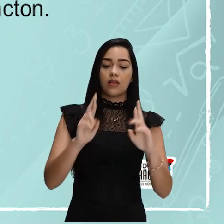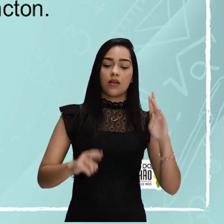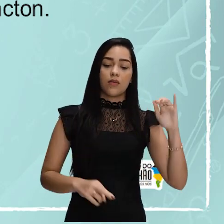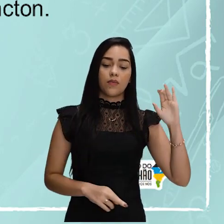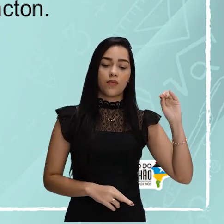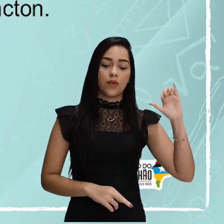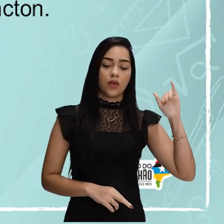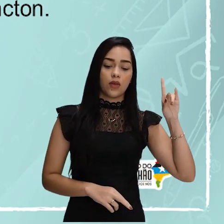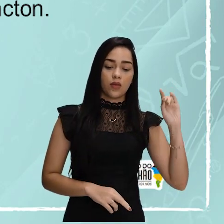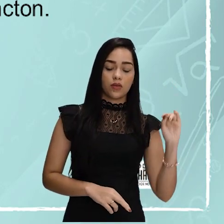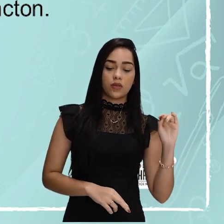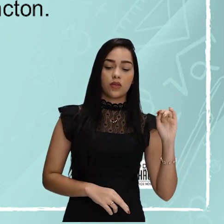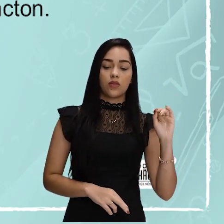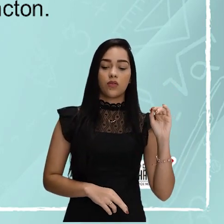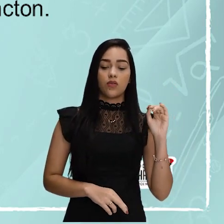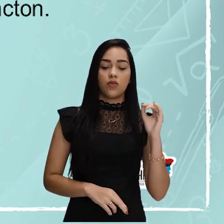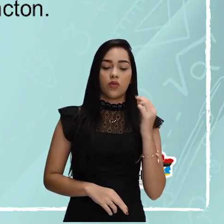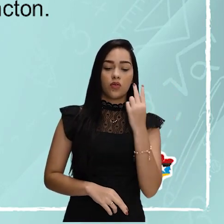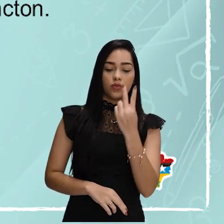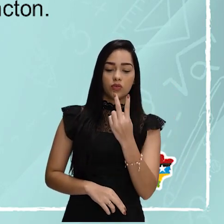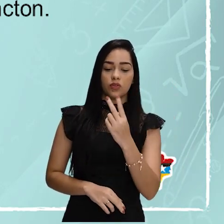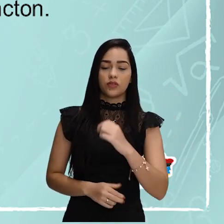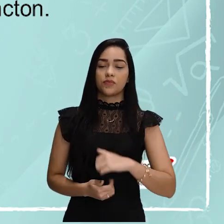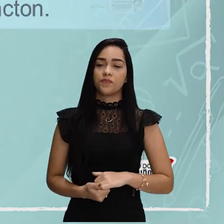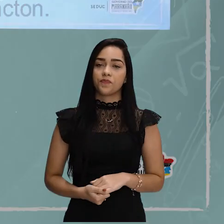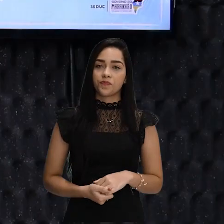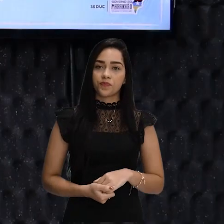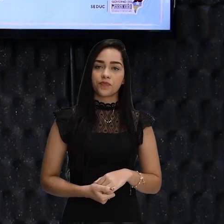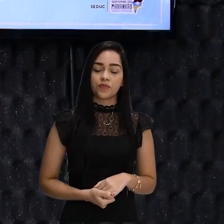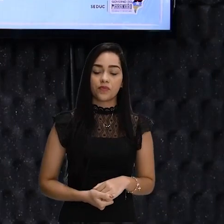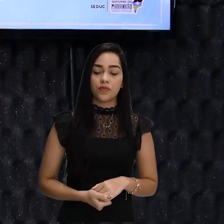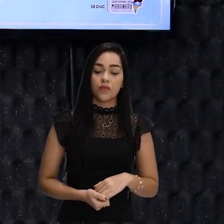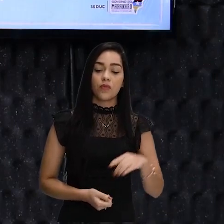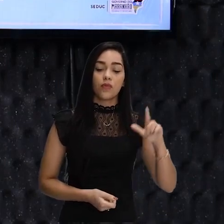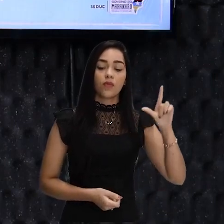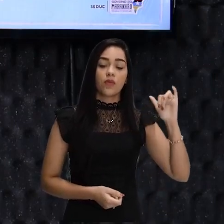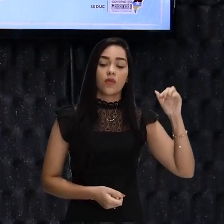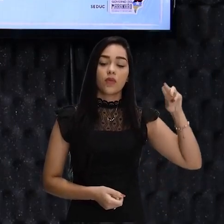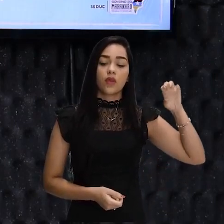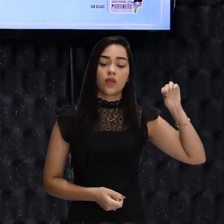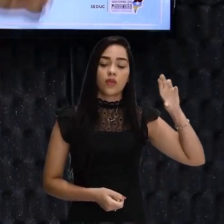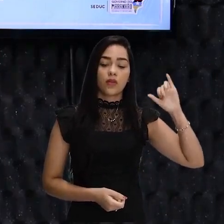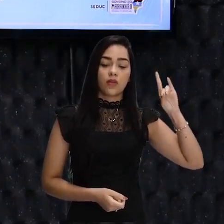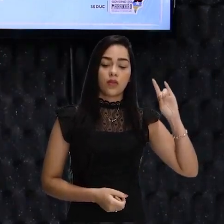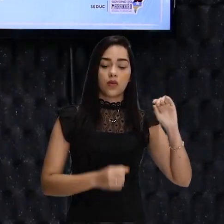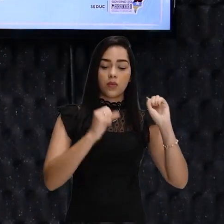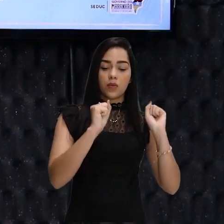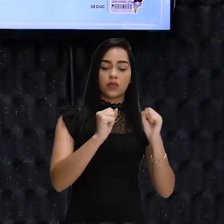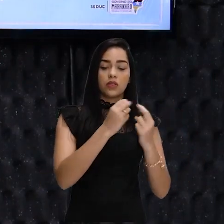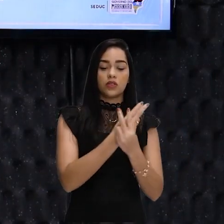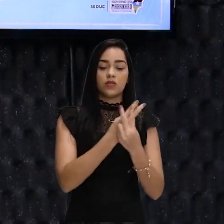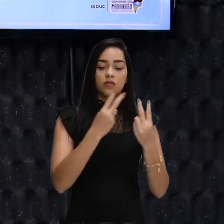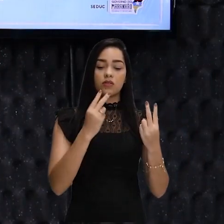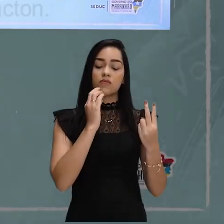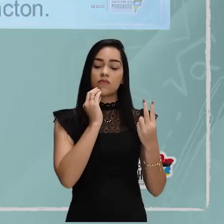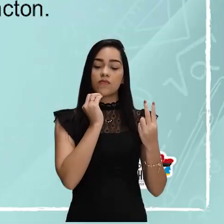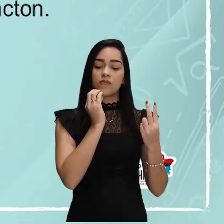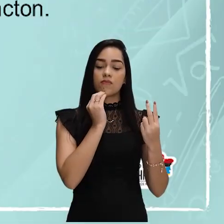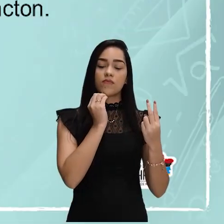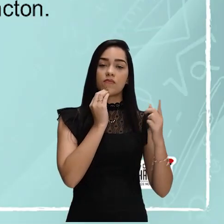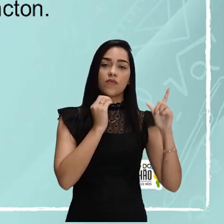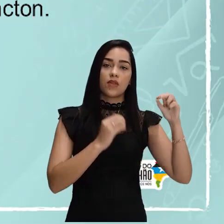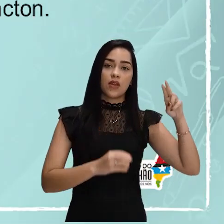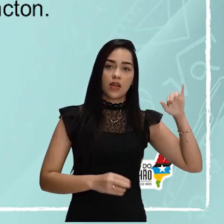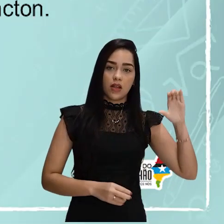ou duscícula, tá? O liminociclo pode ser dividido em província lêntica e província lótica? Correto. São